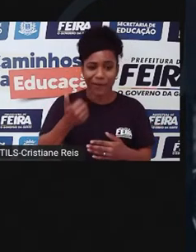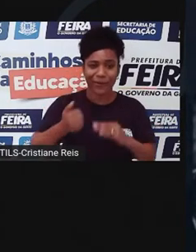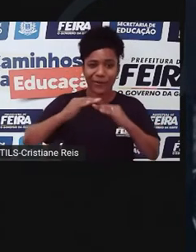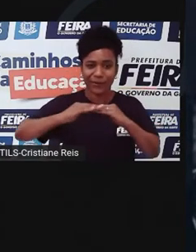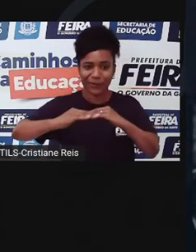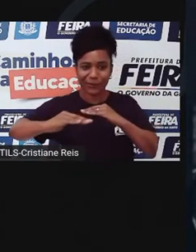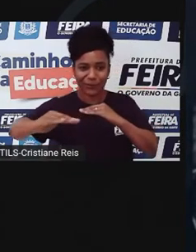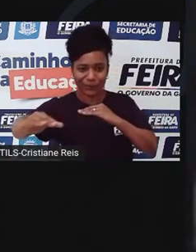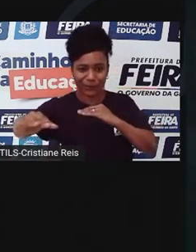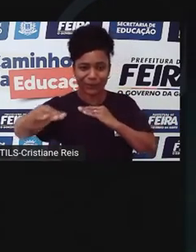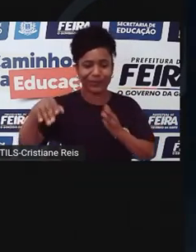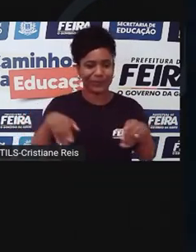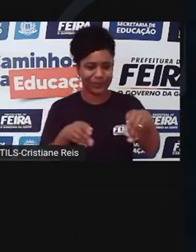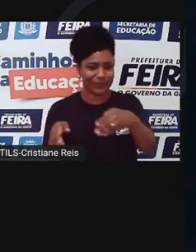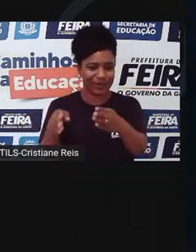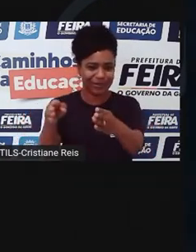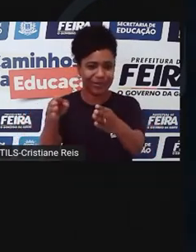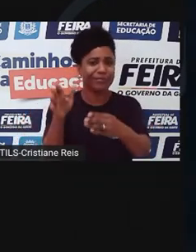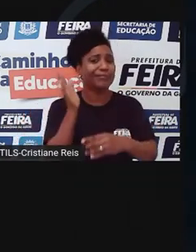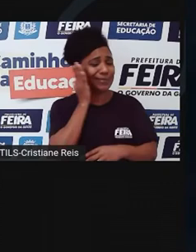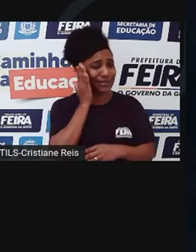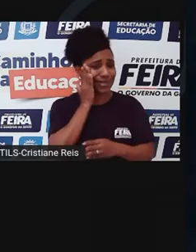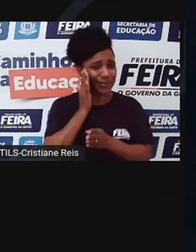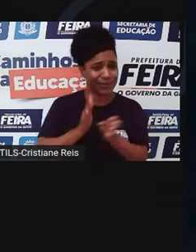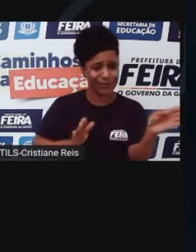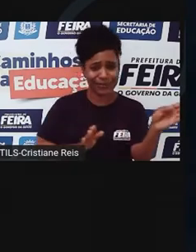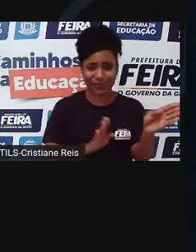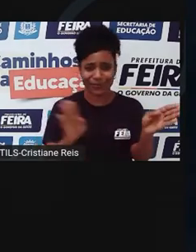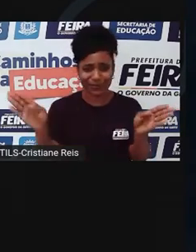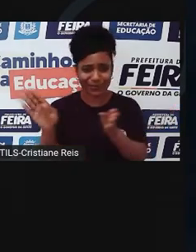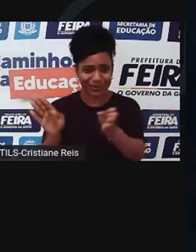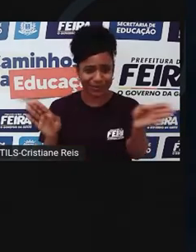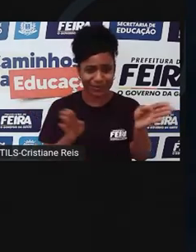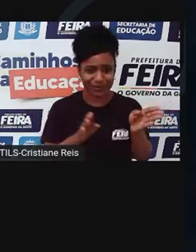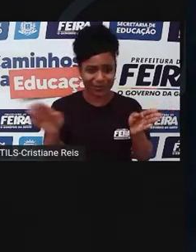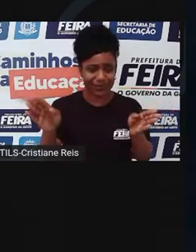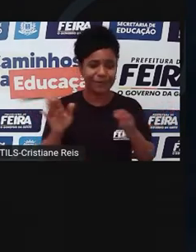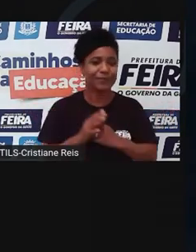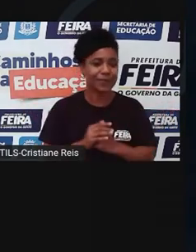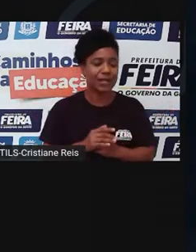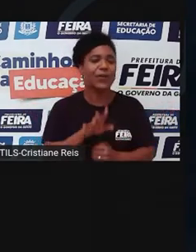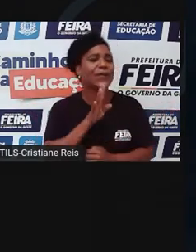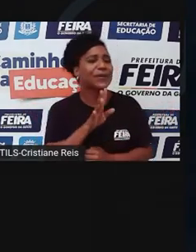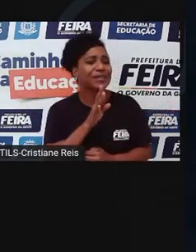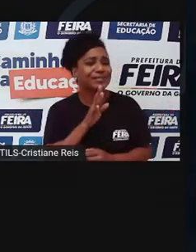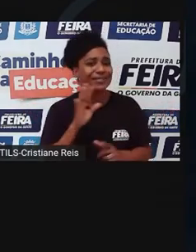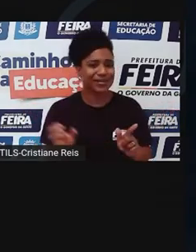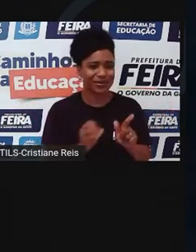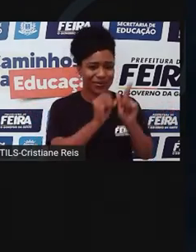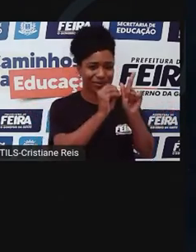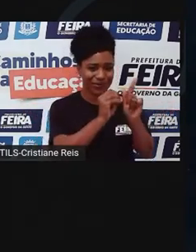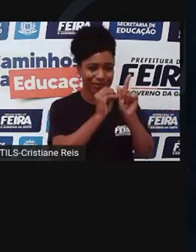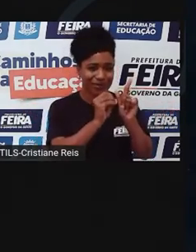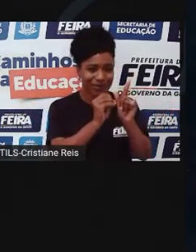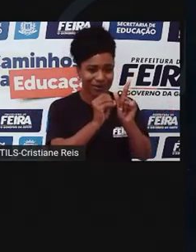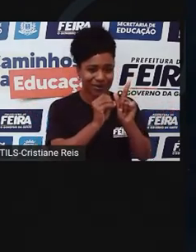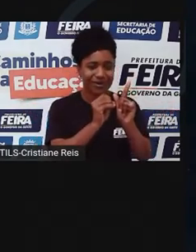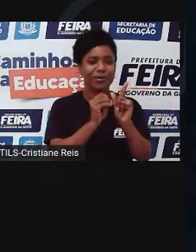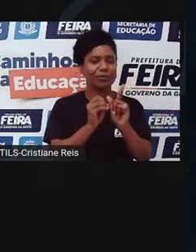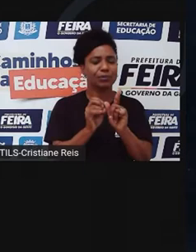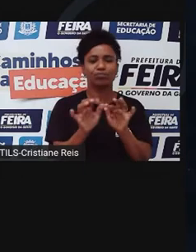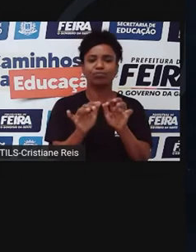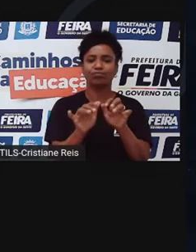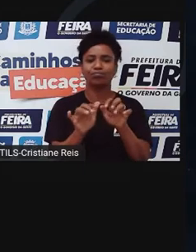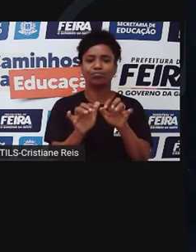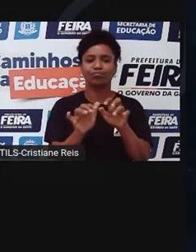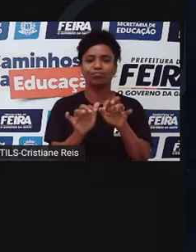saber onde cada um vai. Se você já usou a função autocompletar do Google, você já viu como funciona uma das estratégias de coleta e análise